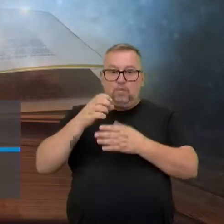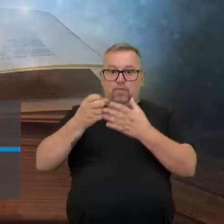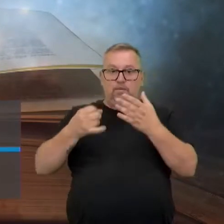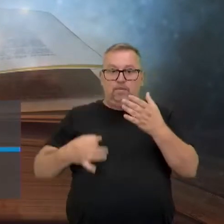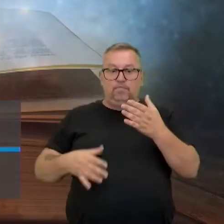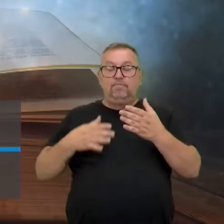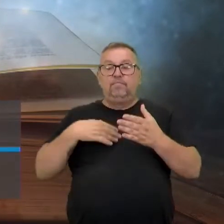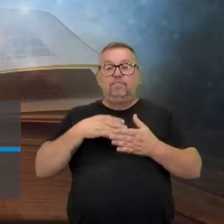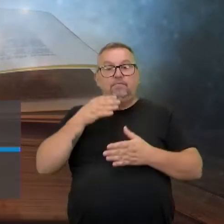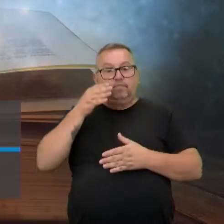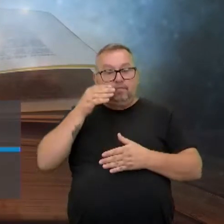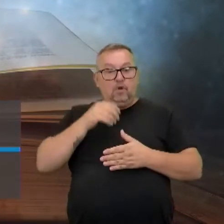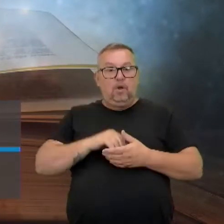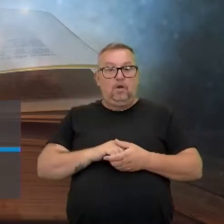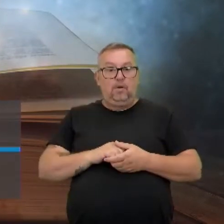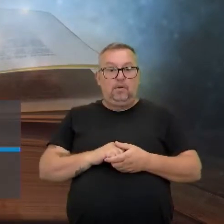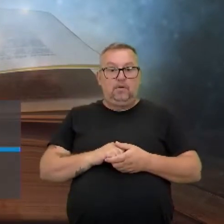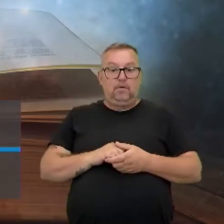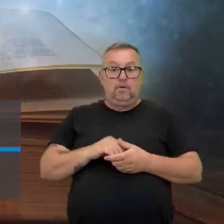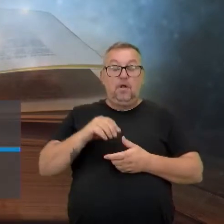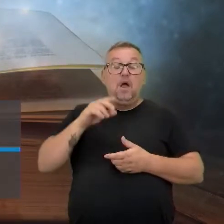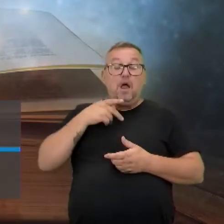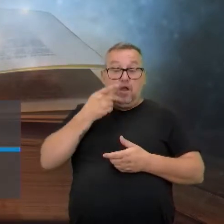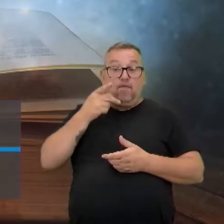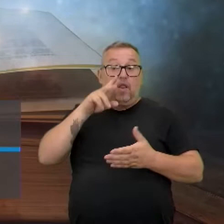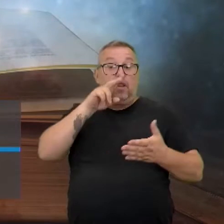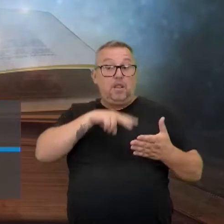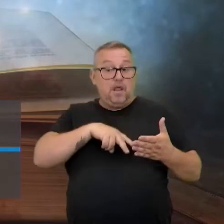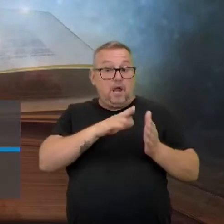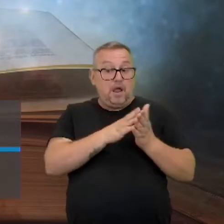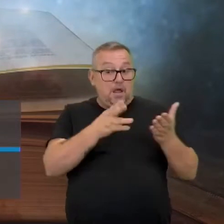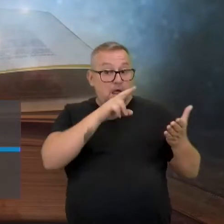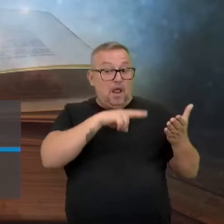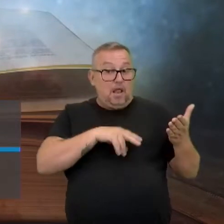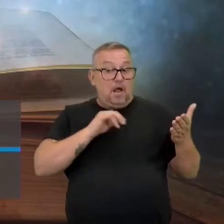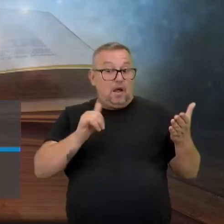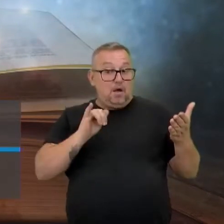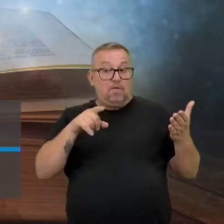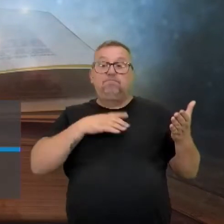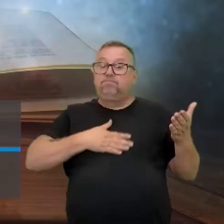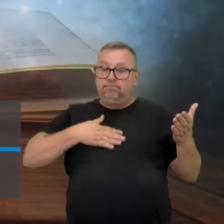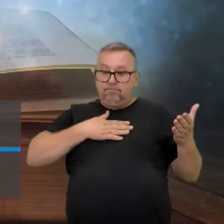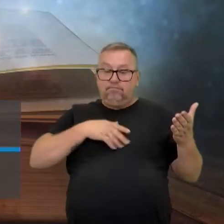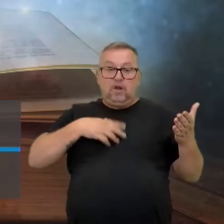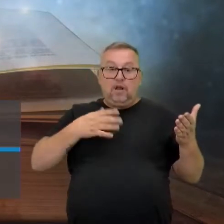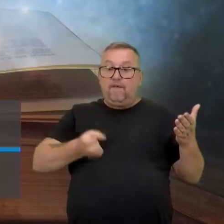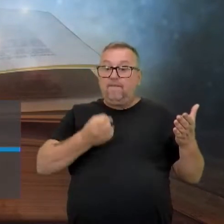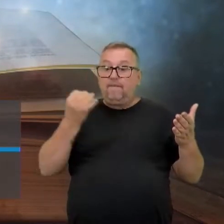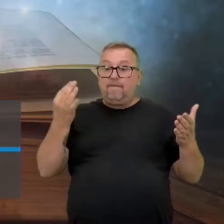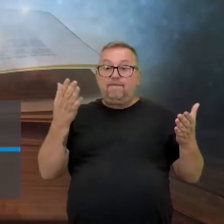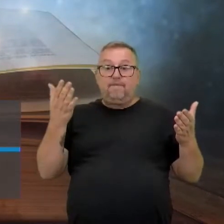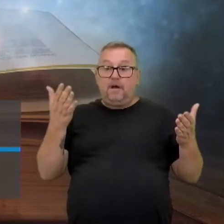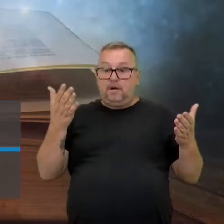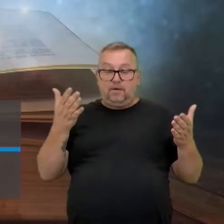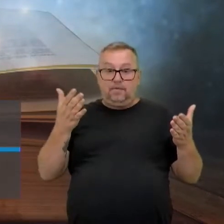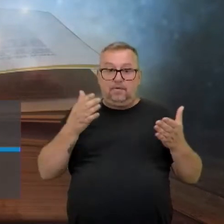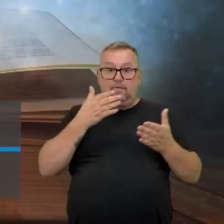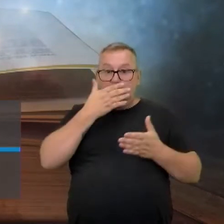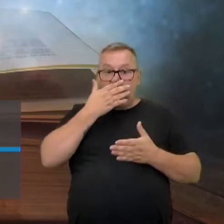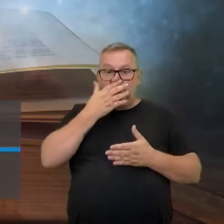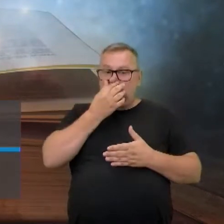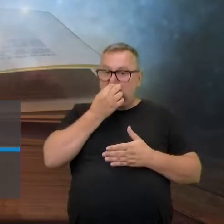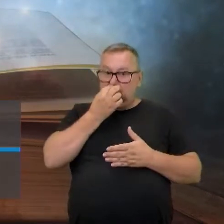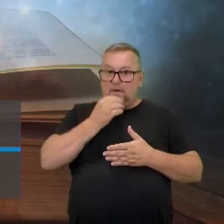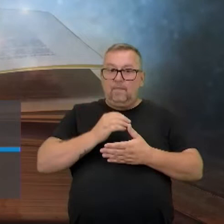você também ia ficar confuso. Eu digo, leia este conto. Esse livro tem na escola, tem vários contos maravilhosos aqui. Mas vamos